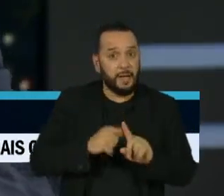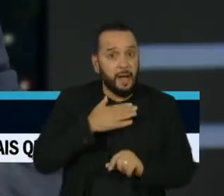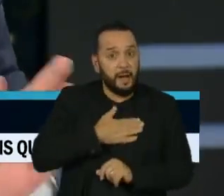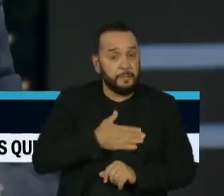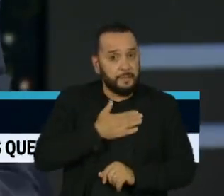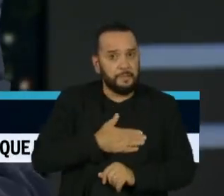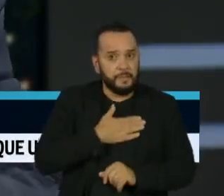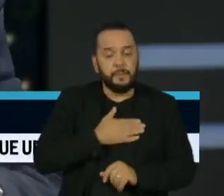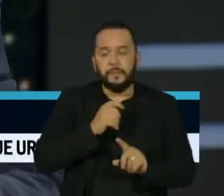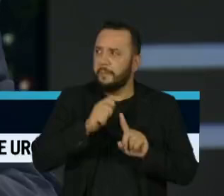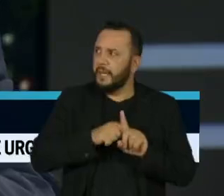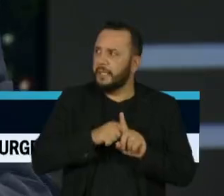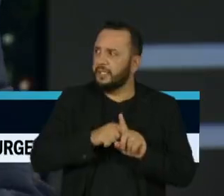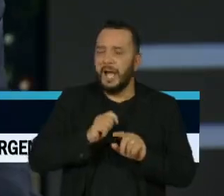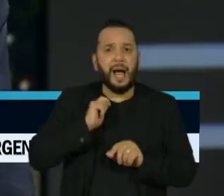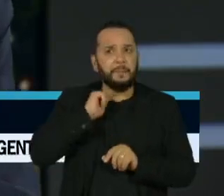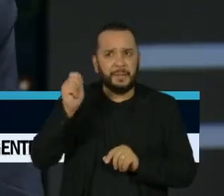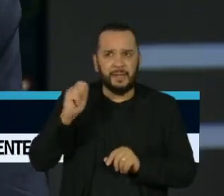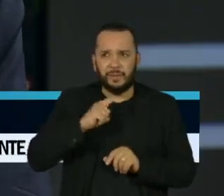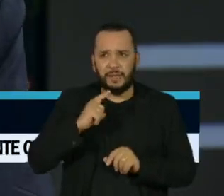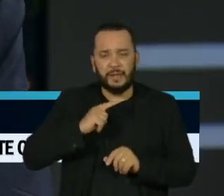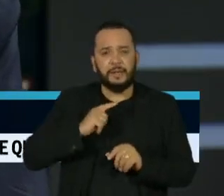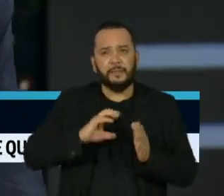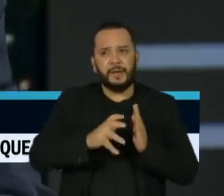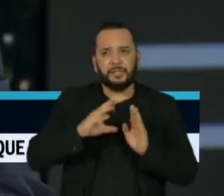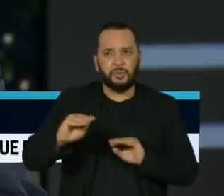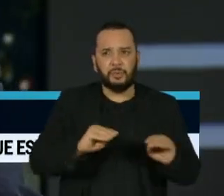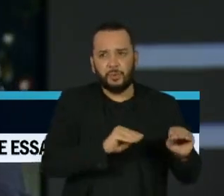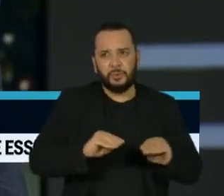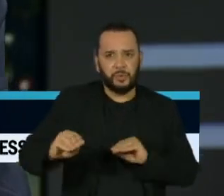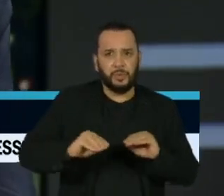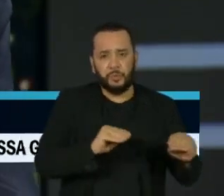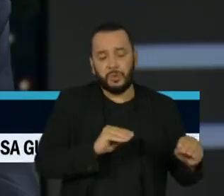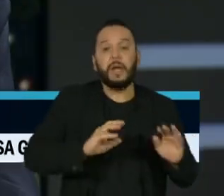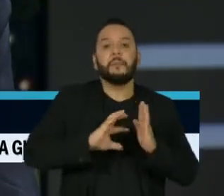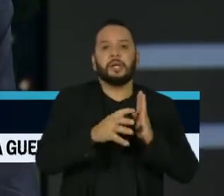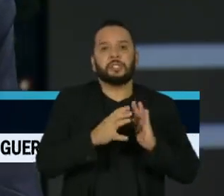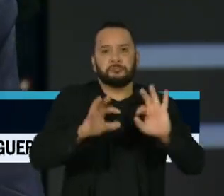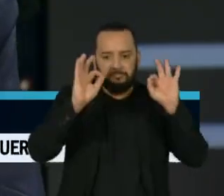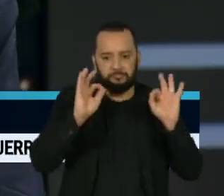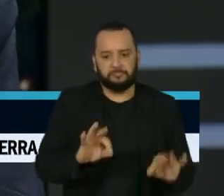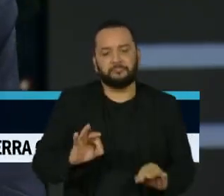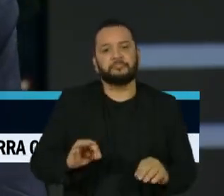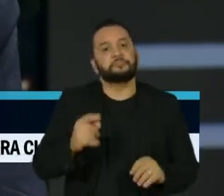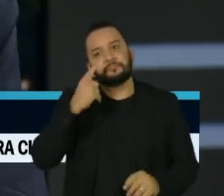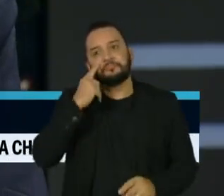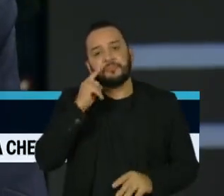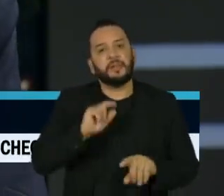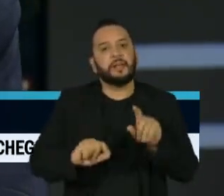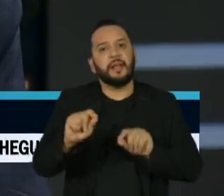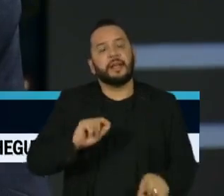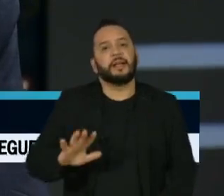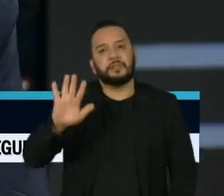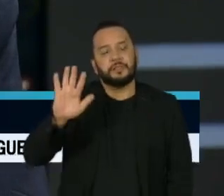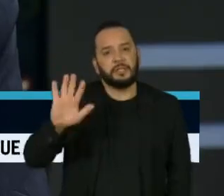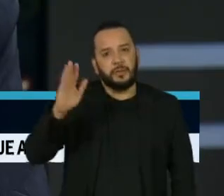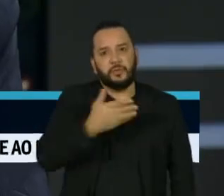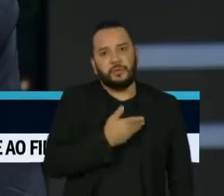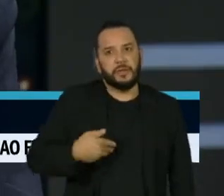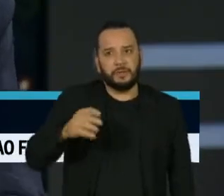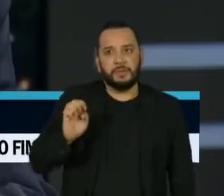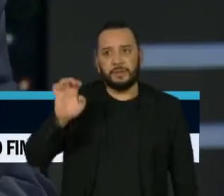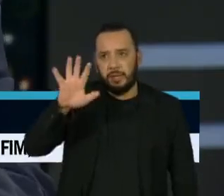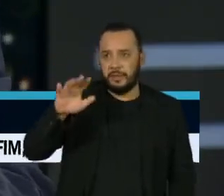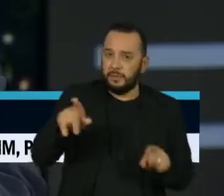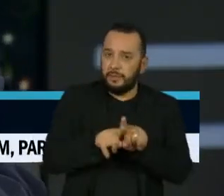partidária e março até início de Abril o Victor o troca-troca E aí se consolida então os partidos e os pré-candidatos é para o governo do estado para